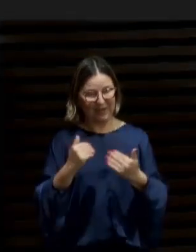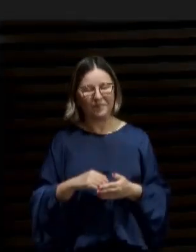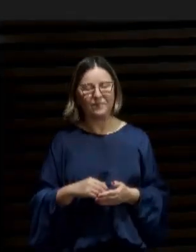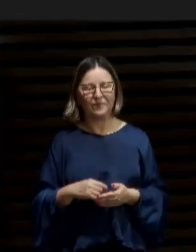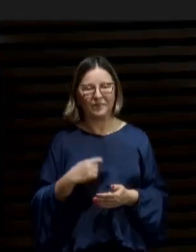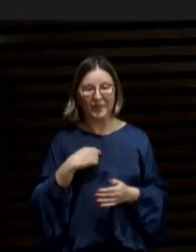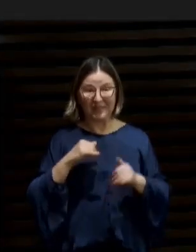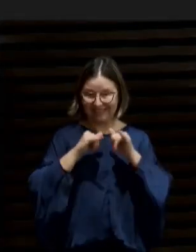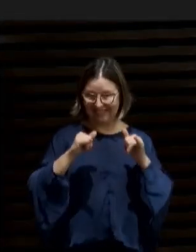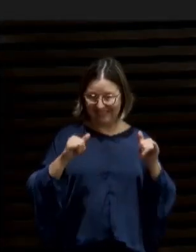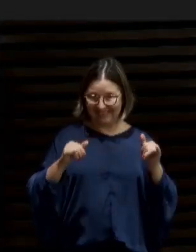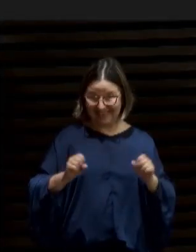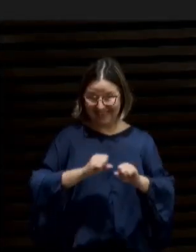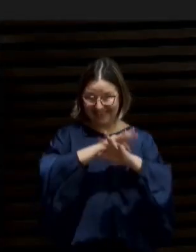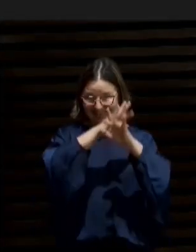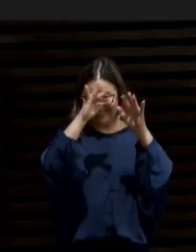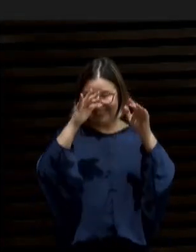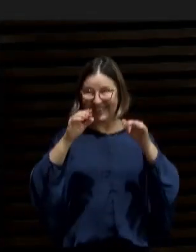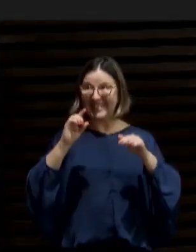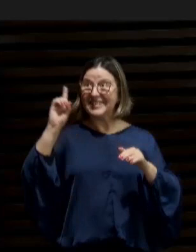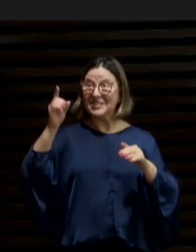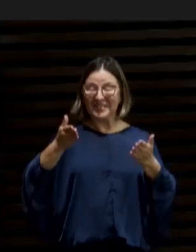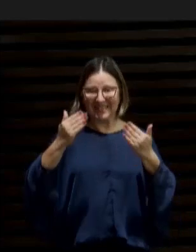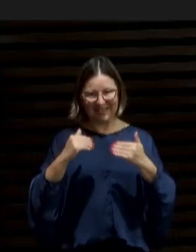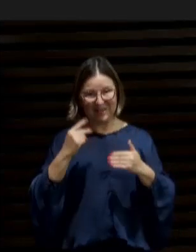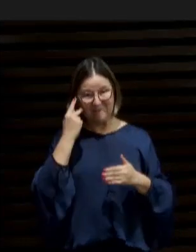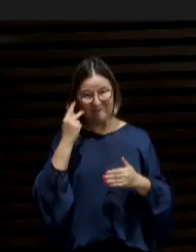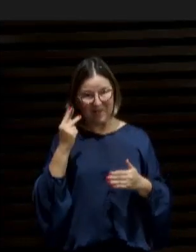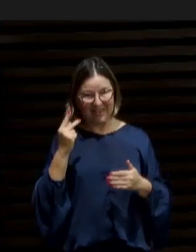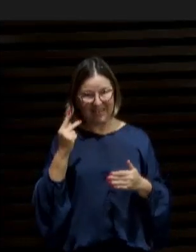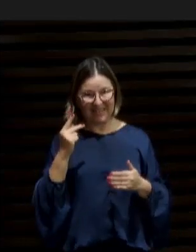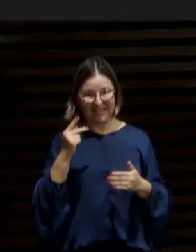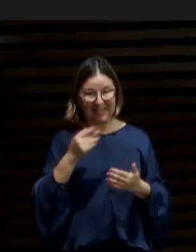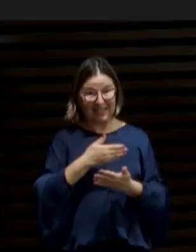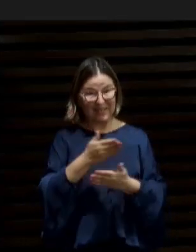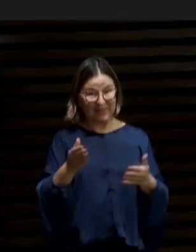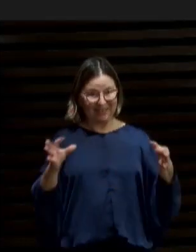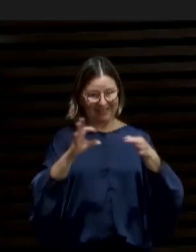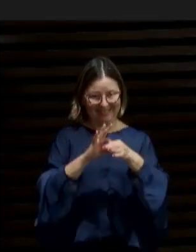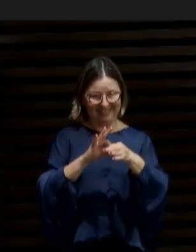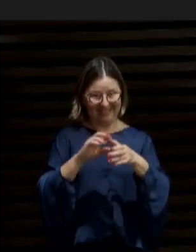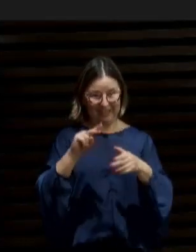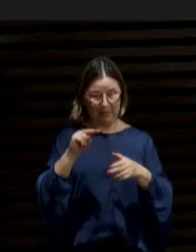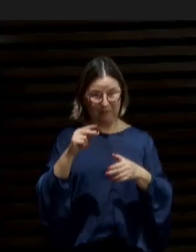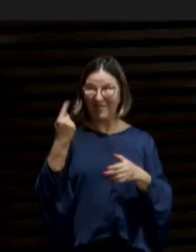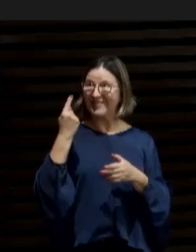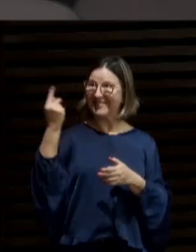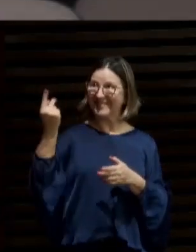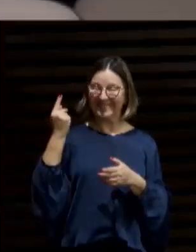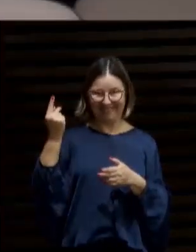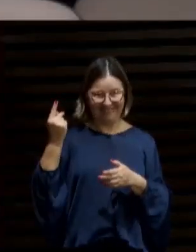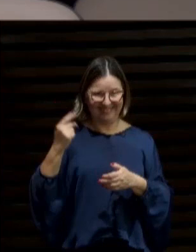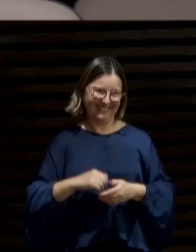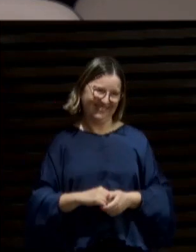tenho transmitido a glória que me tens dado, para que sejam um, como nós o somos.